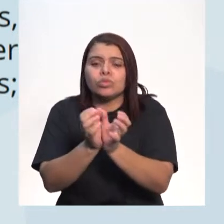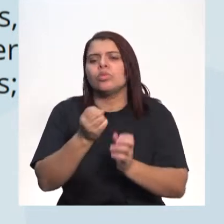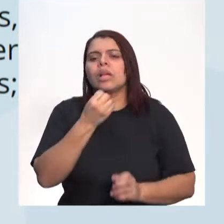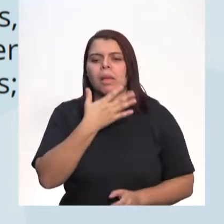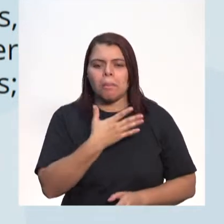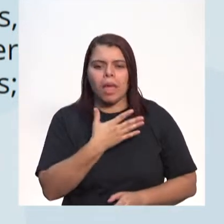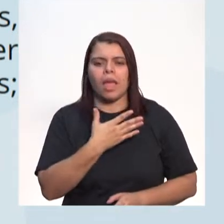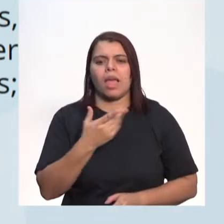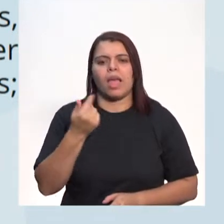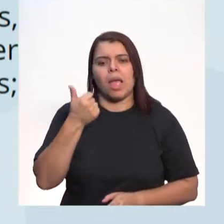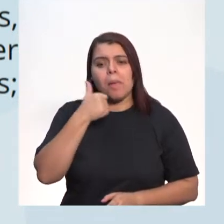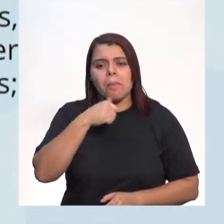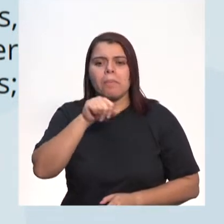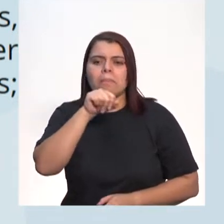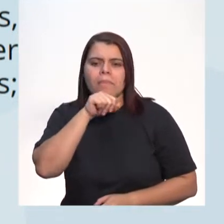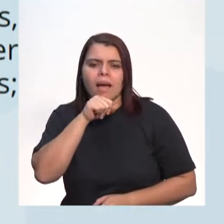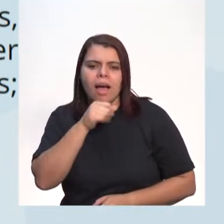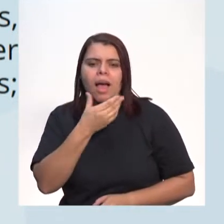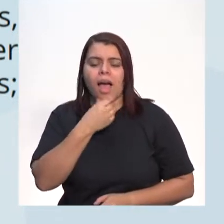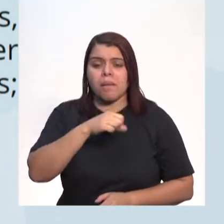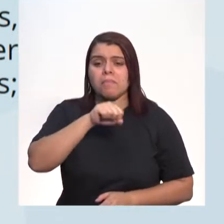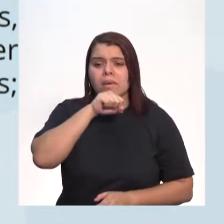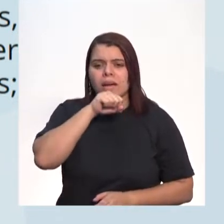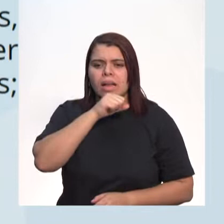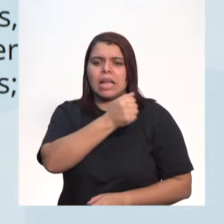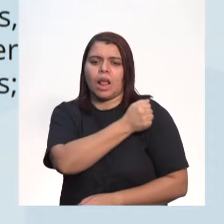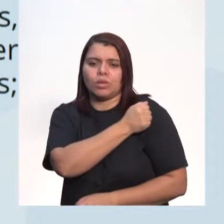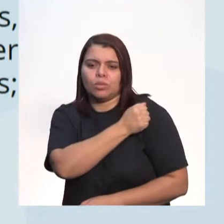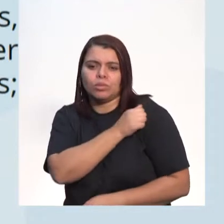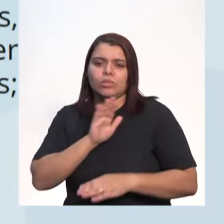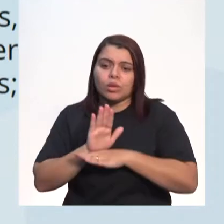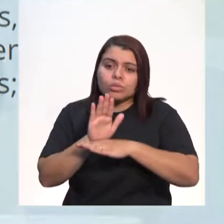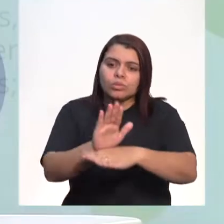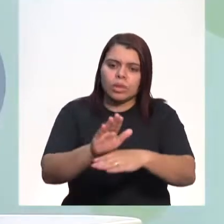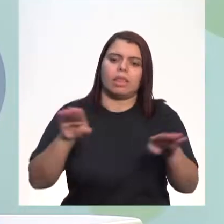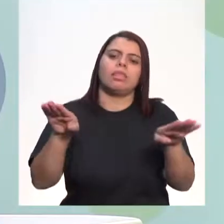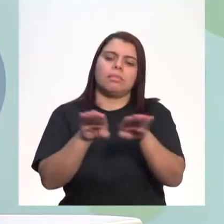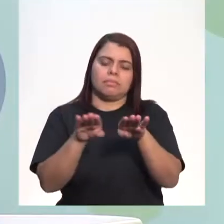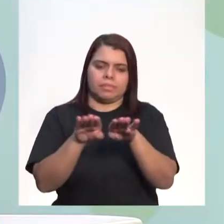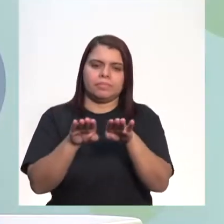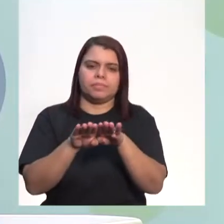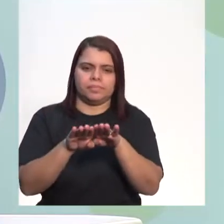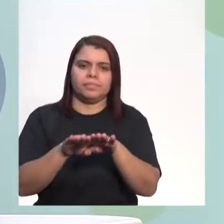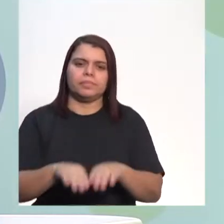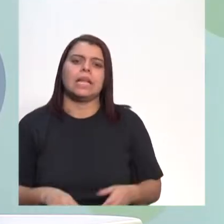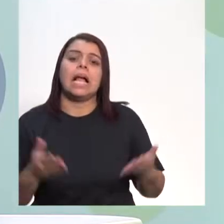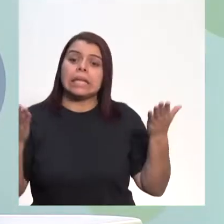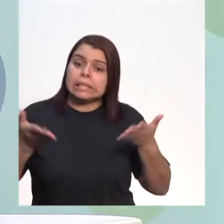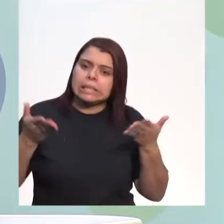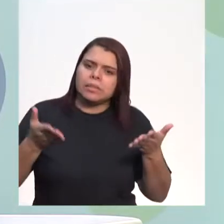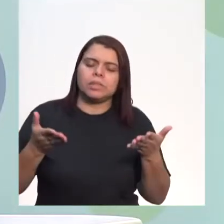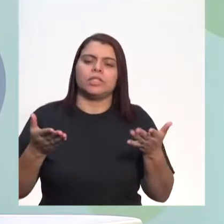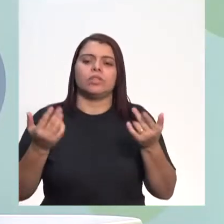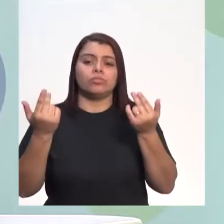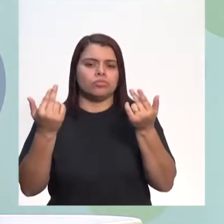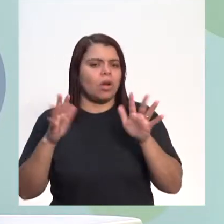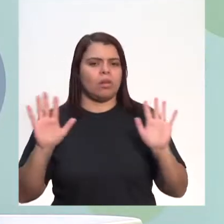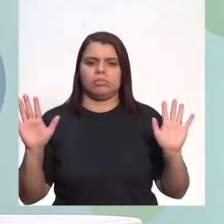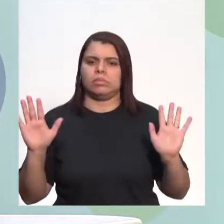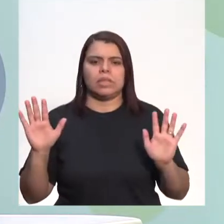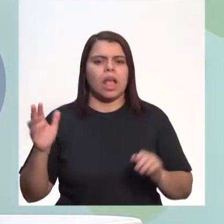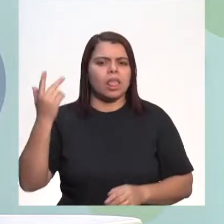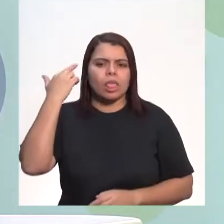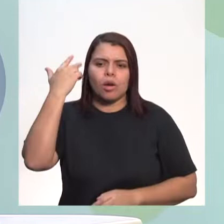a pais e alunos. Então, aqui a gente está deixando claro para vocês que a resolução ela continua valendo,